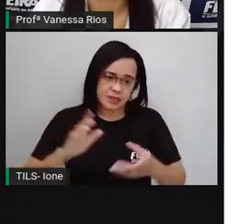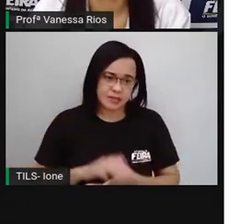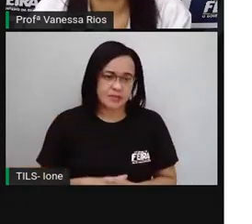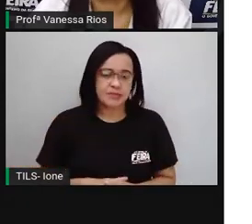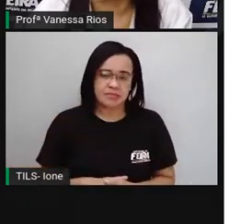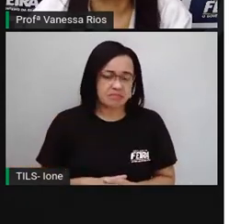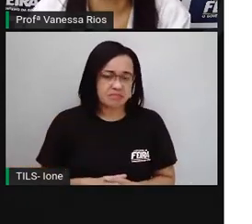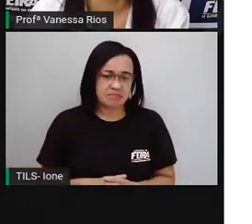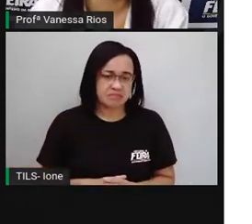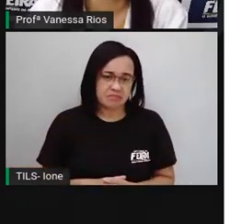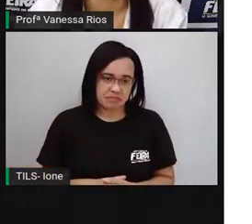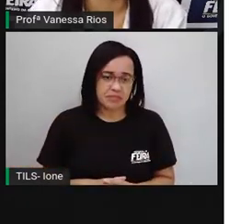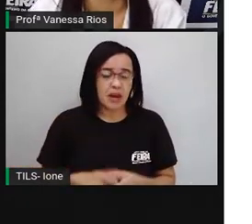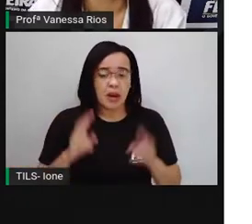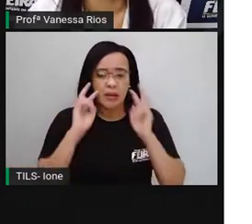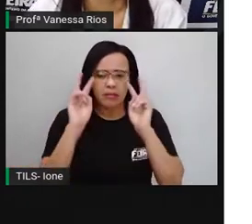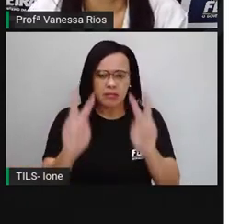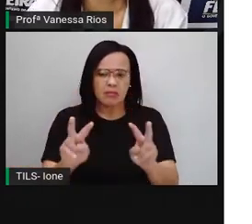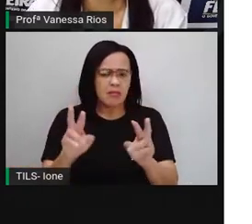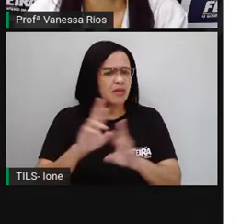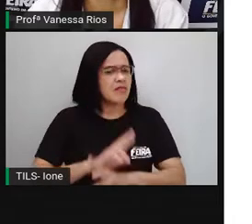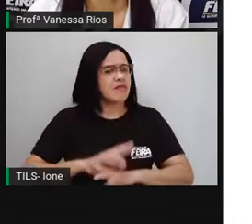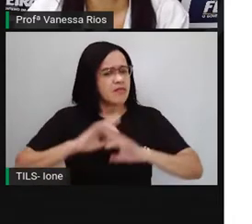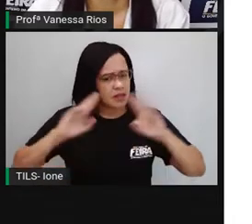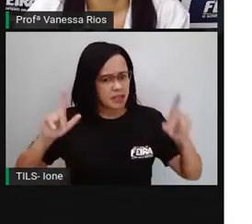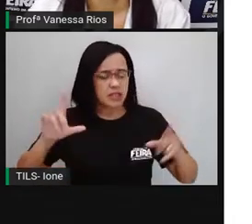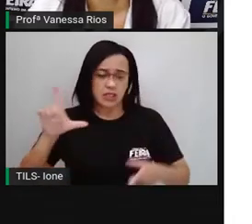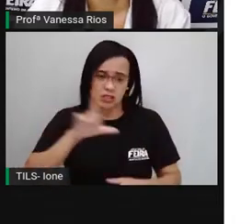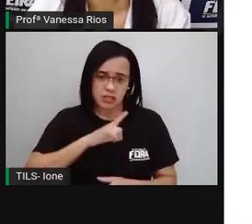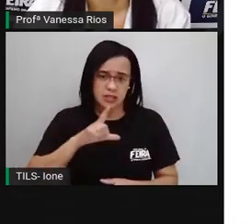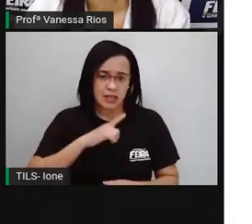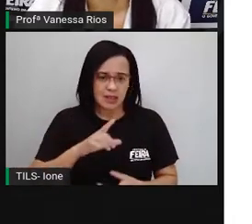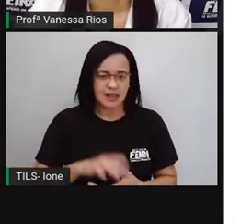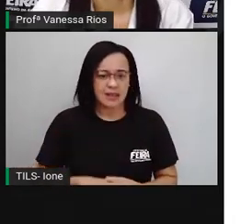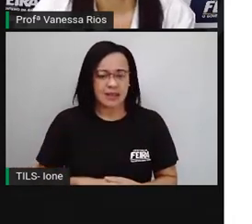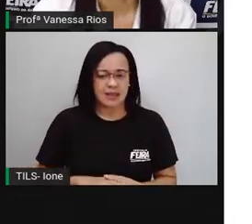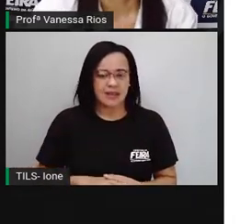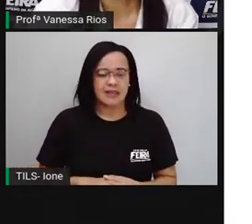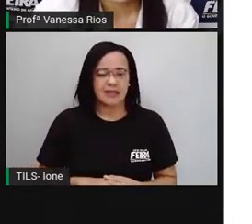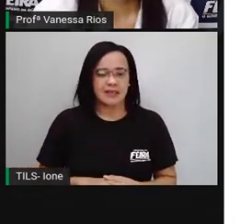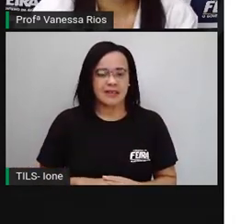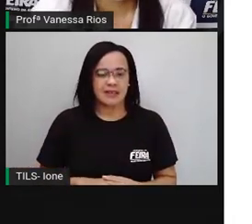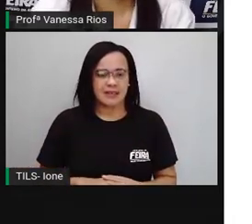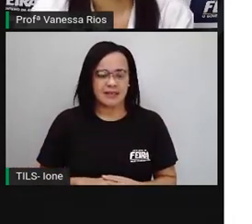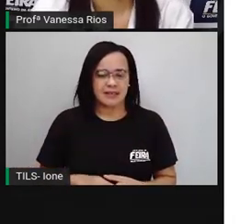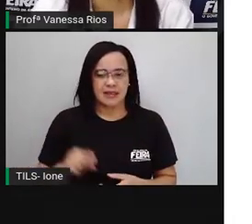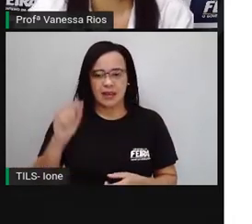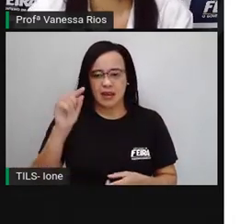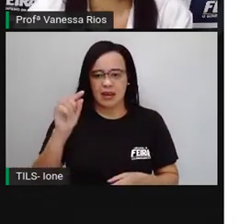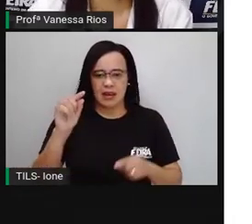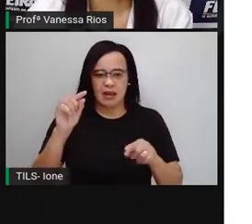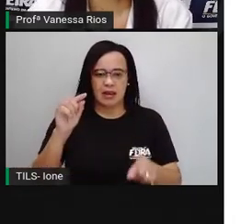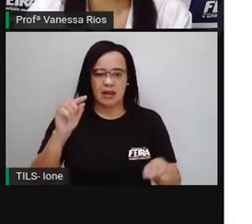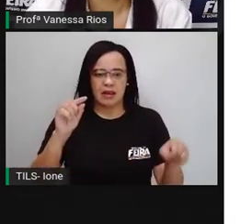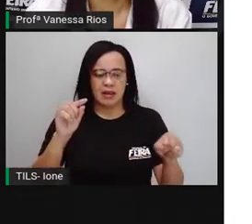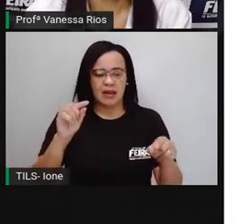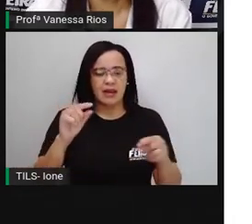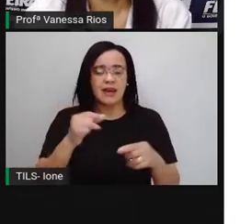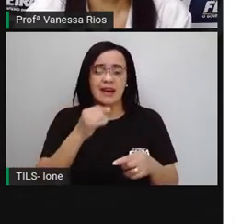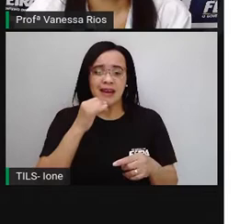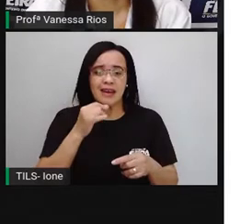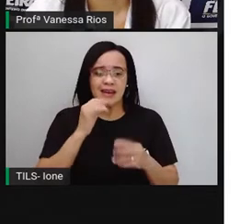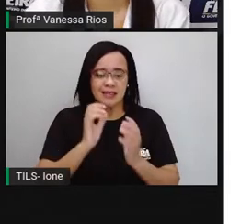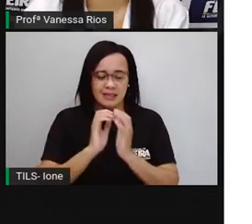observar aí que tem visões diferentes. O cubo, quando a gente vê, por exemplo, um dado, né, sendo jogado aí no jogo, ele